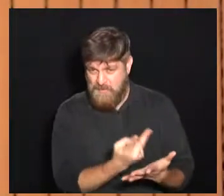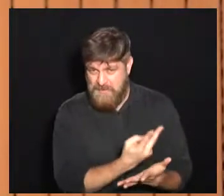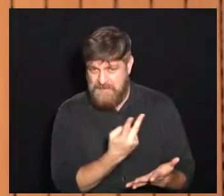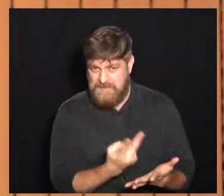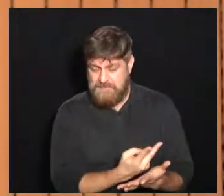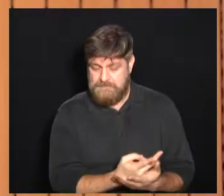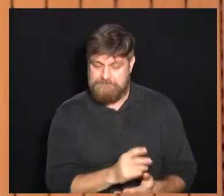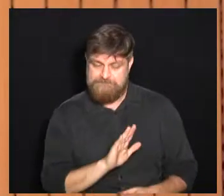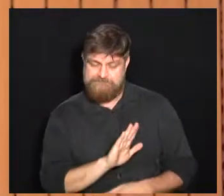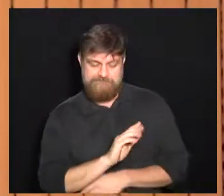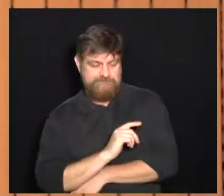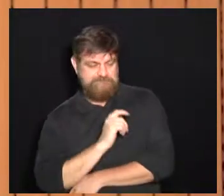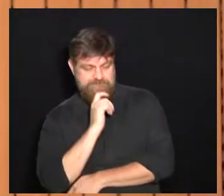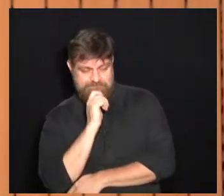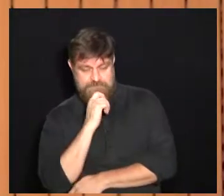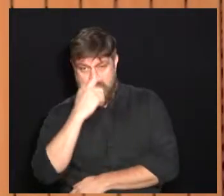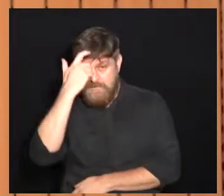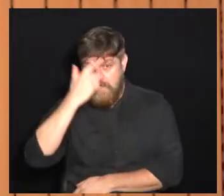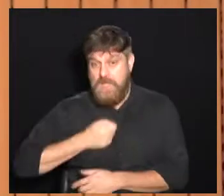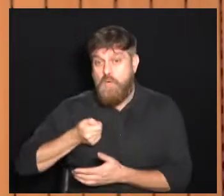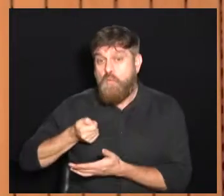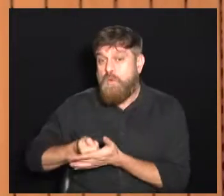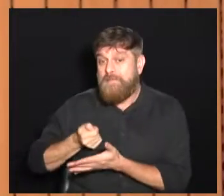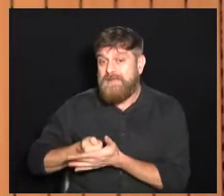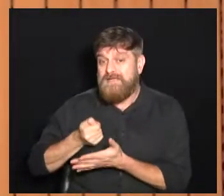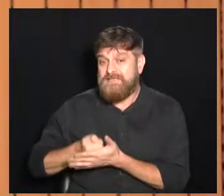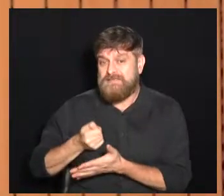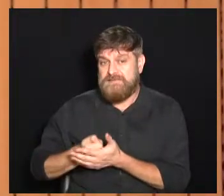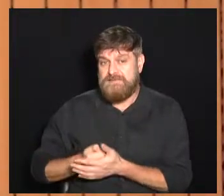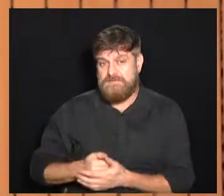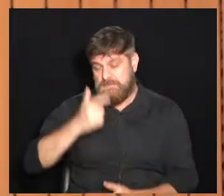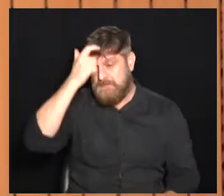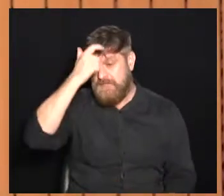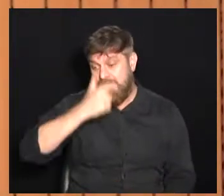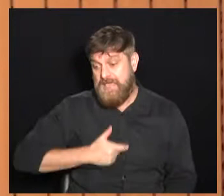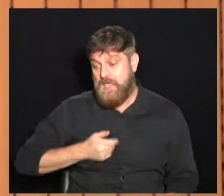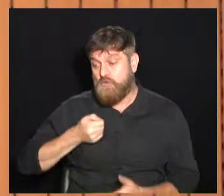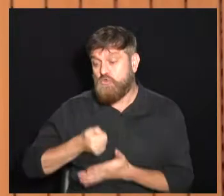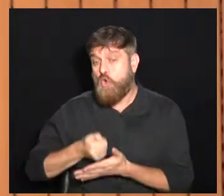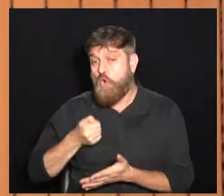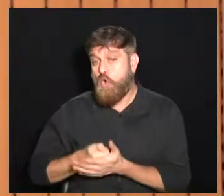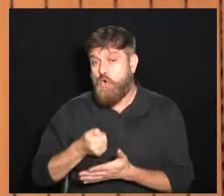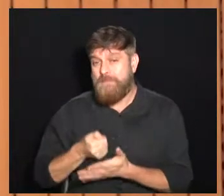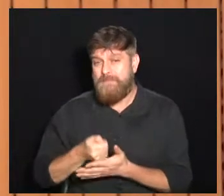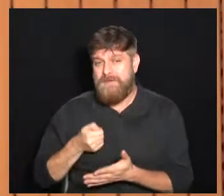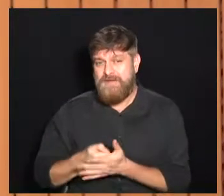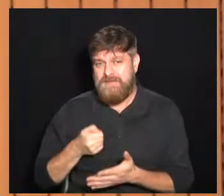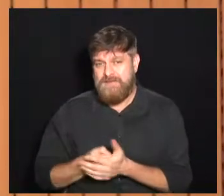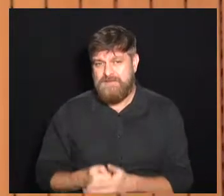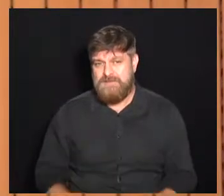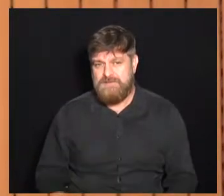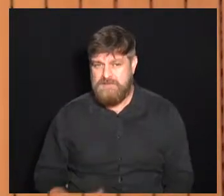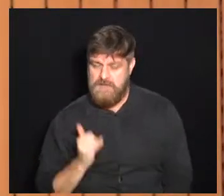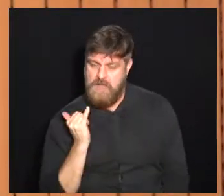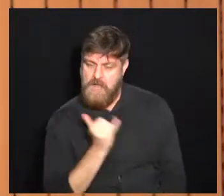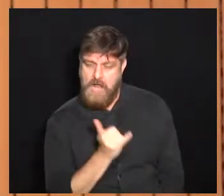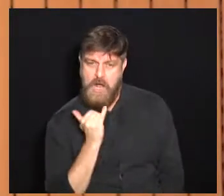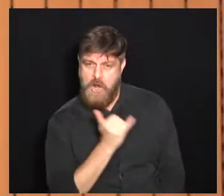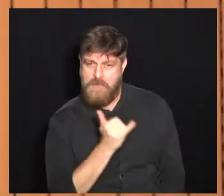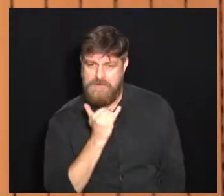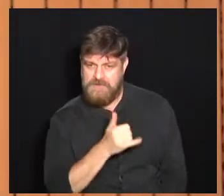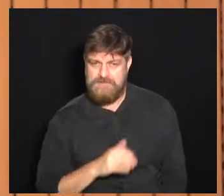Diante disso, qual é a minha obrigação? Eu sou obrigada a comunicar